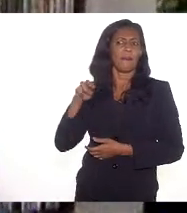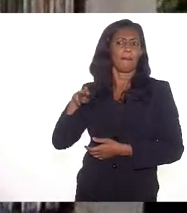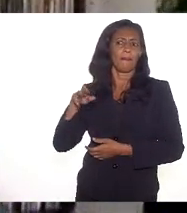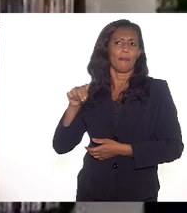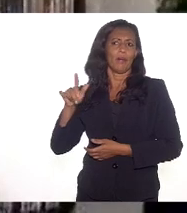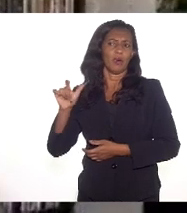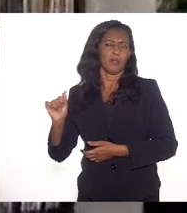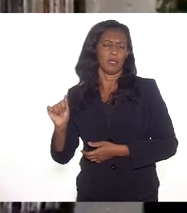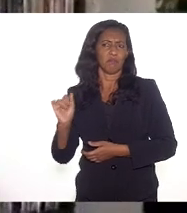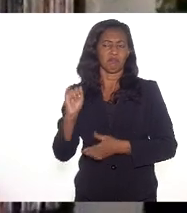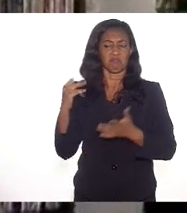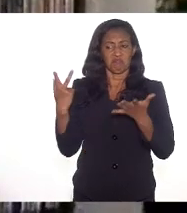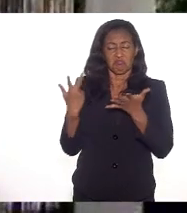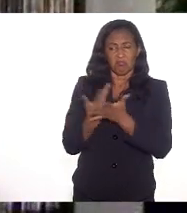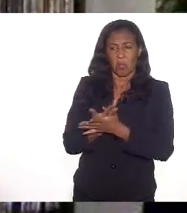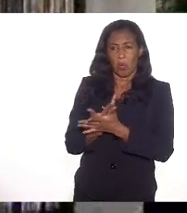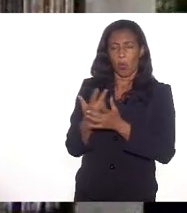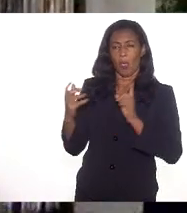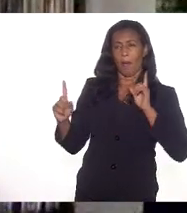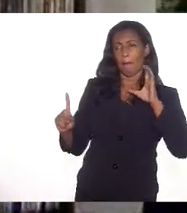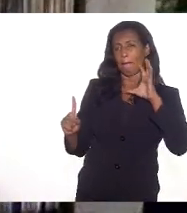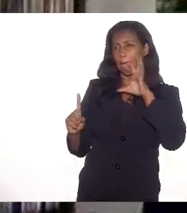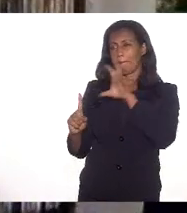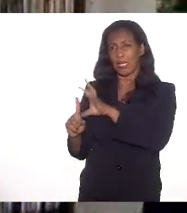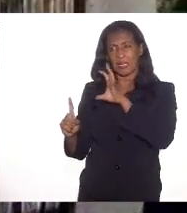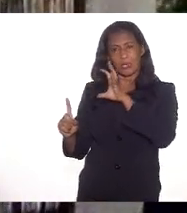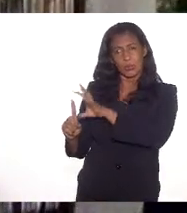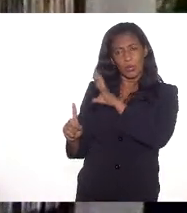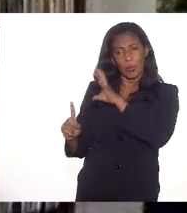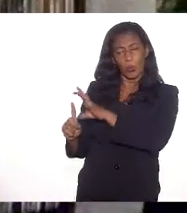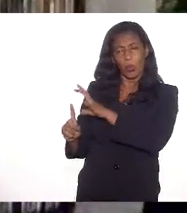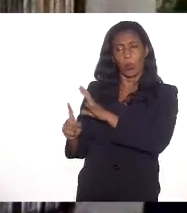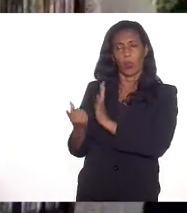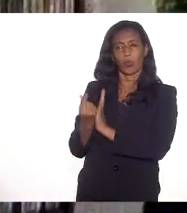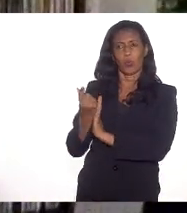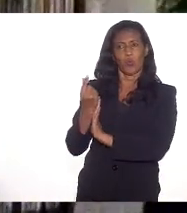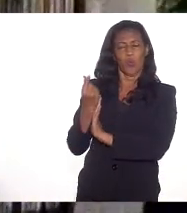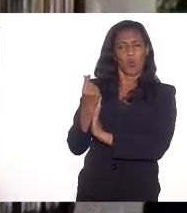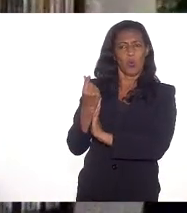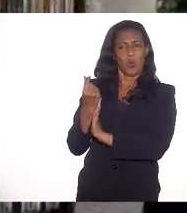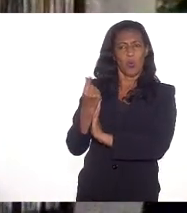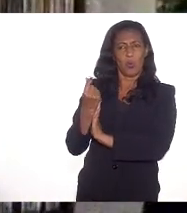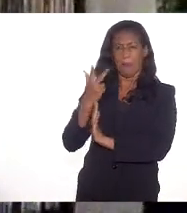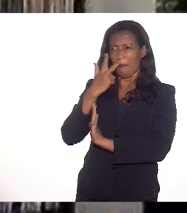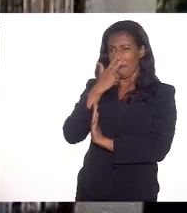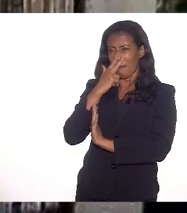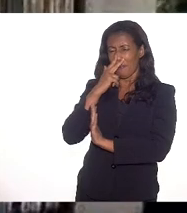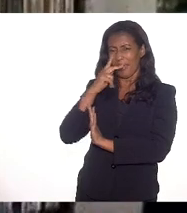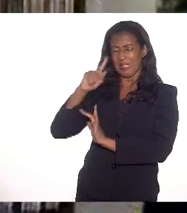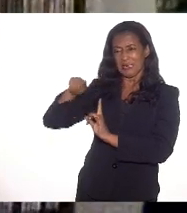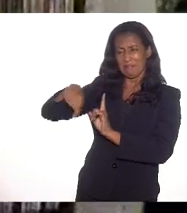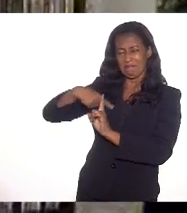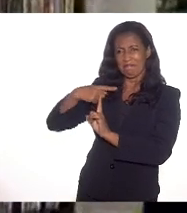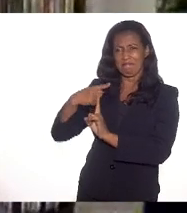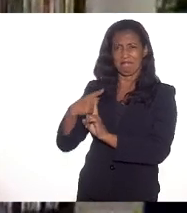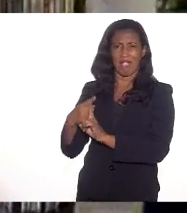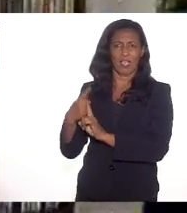de aperto, de pressão orçamentária, em que o orçamento tem sido ainda mais uma peça de ficção?